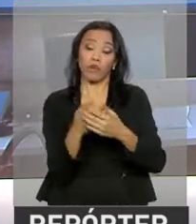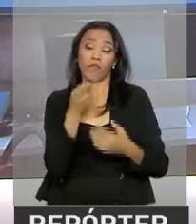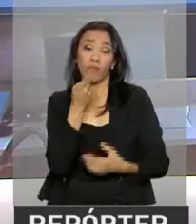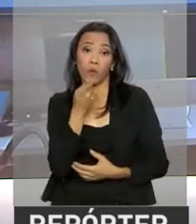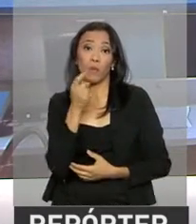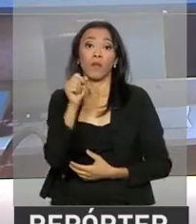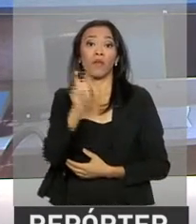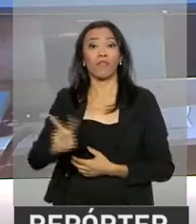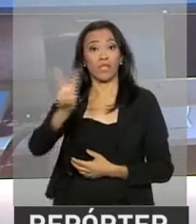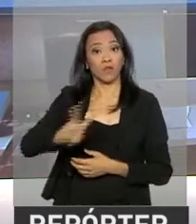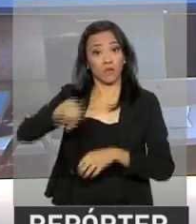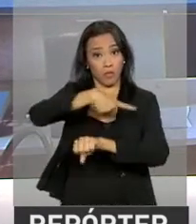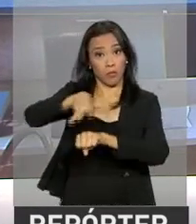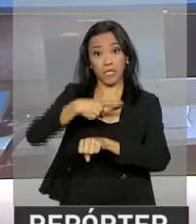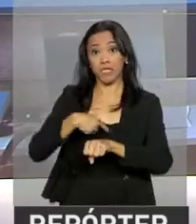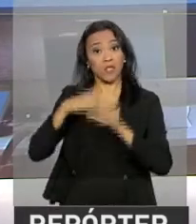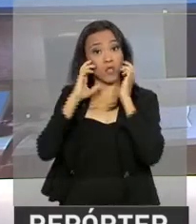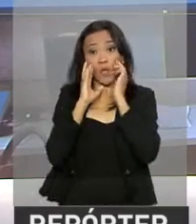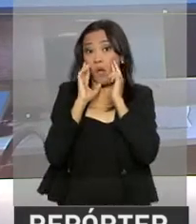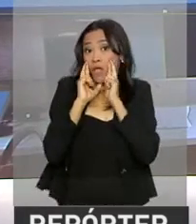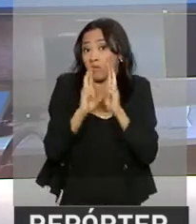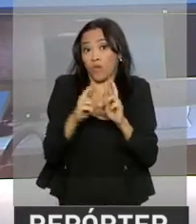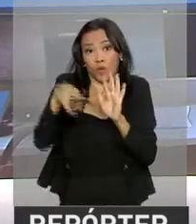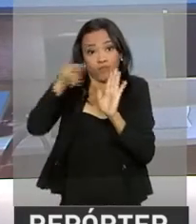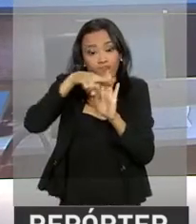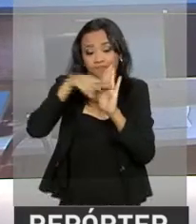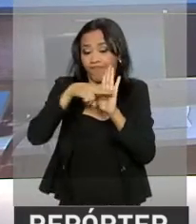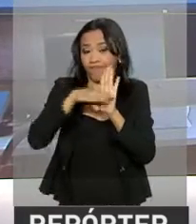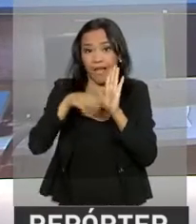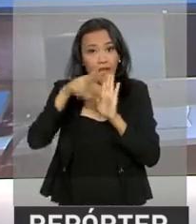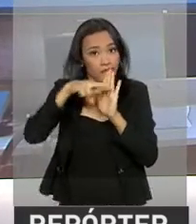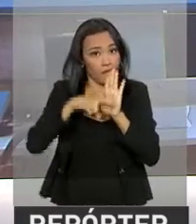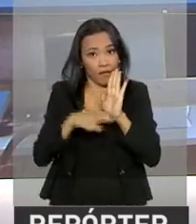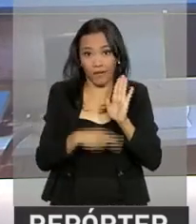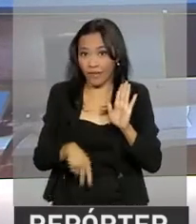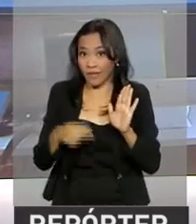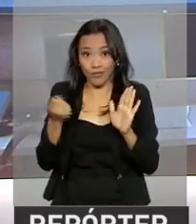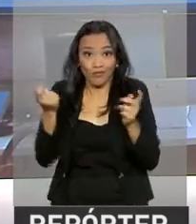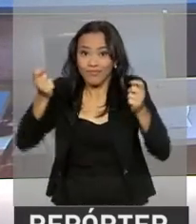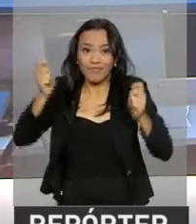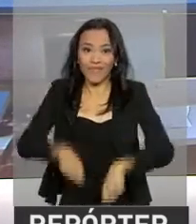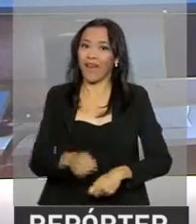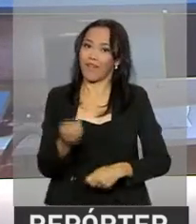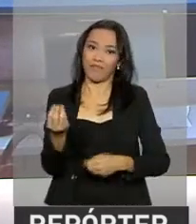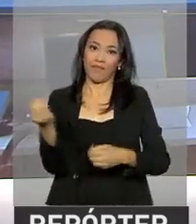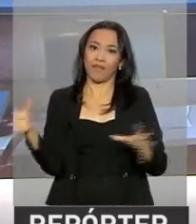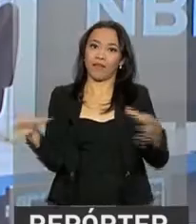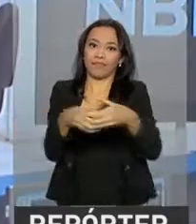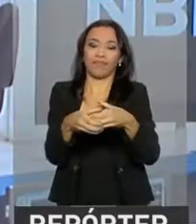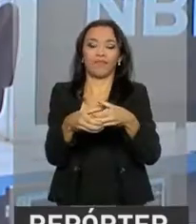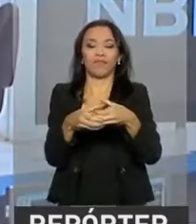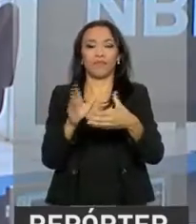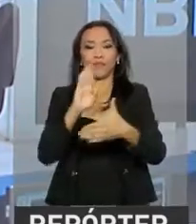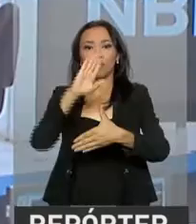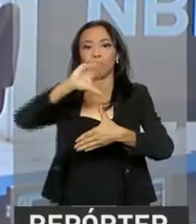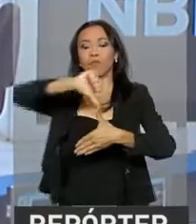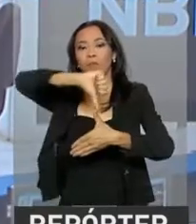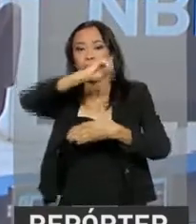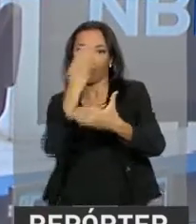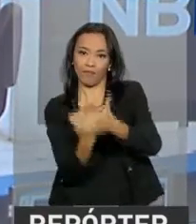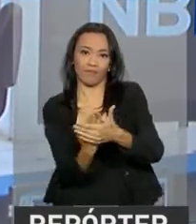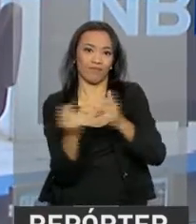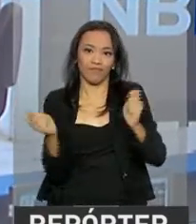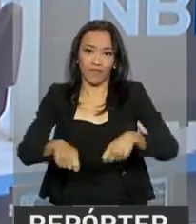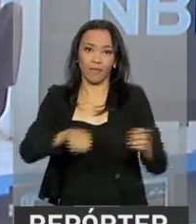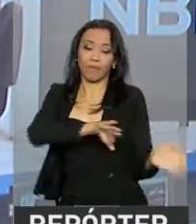Venezuela não cumpriu os pré-requisitos e que, por isso, não tem condições de dirigir o Mercosul. Pacientes do Sistema